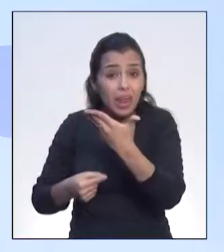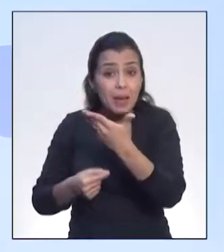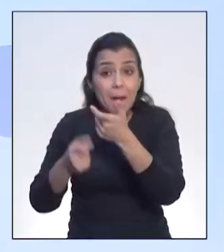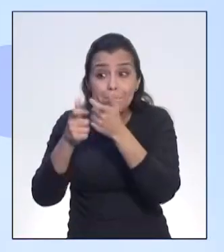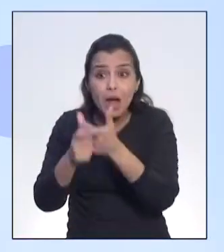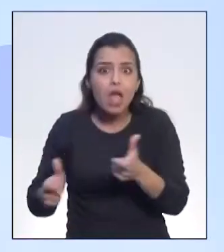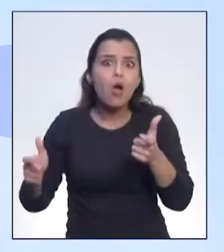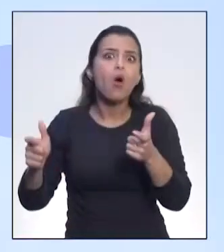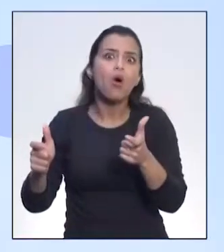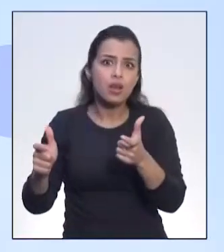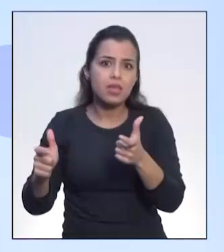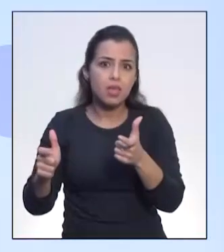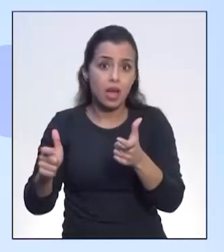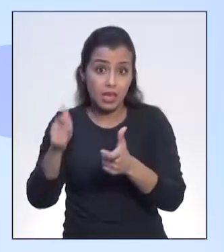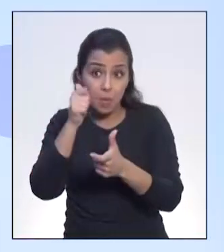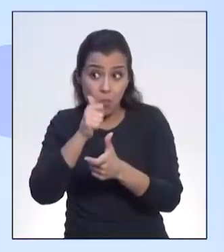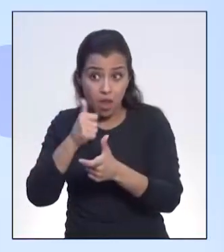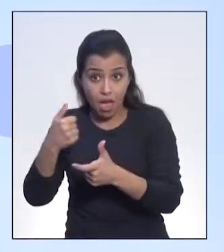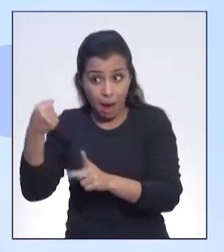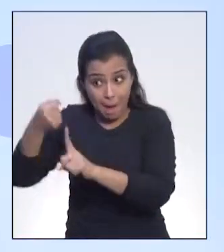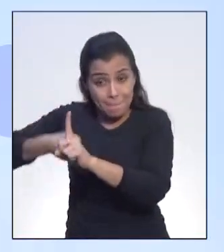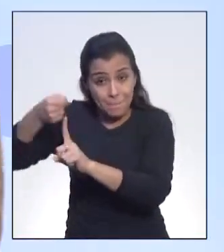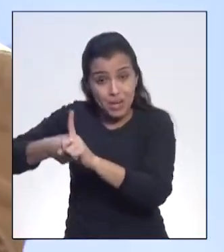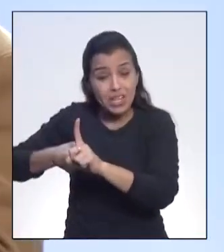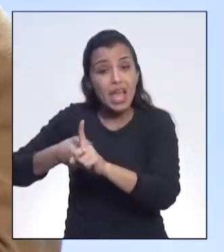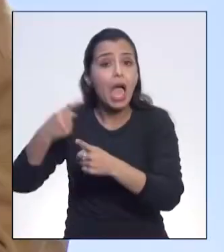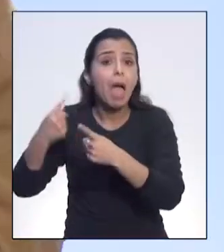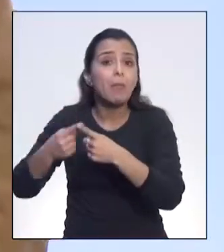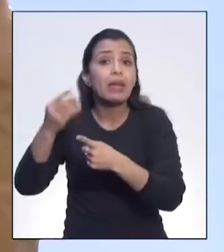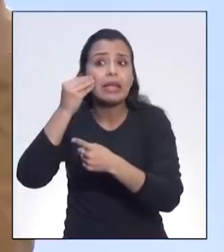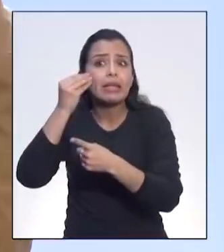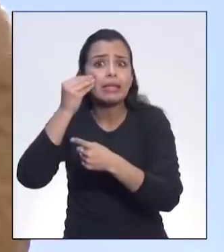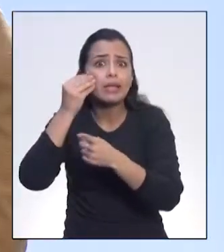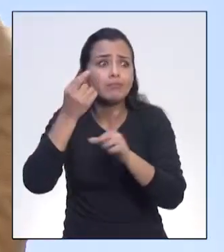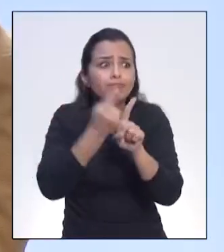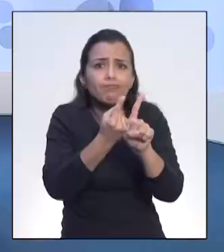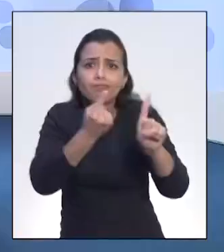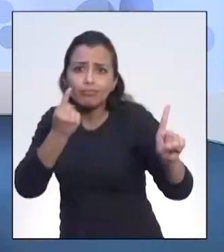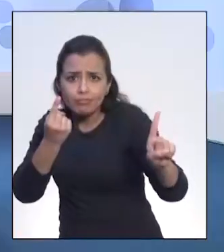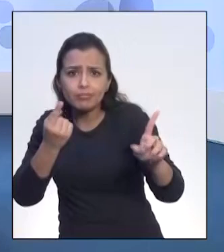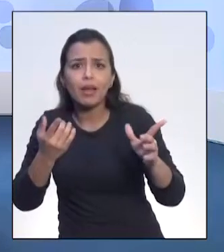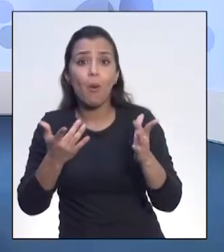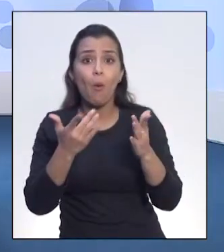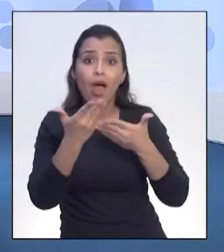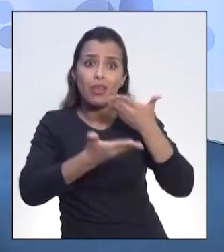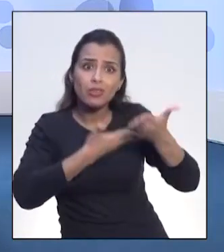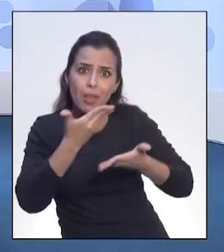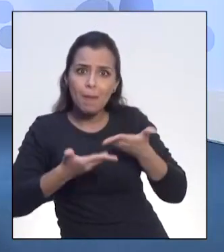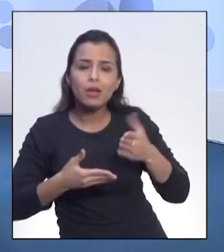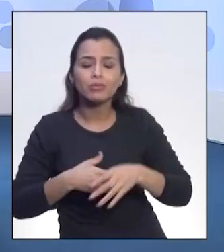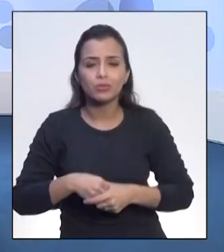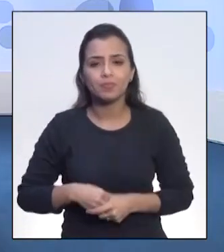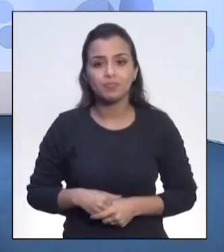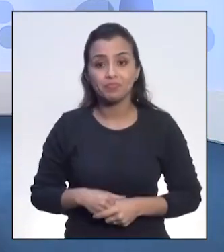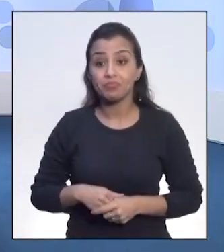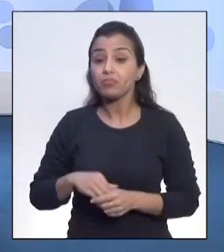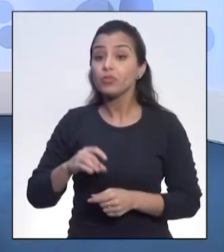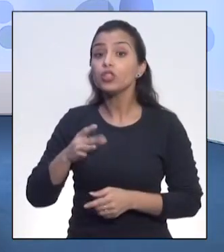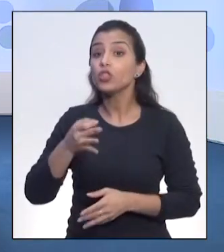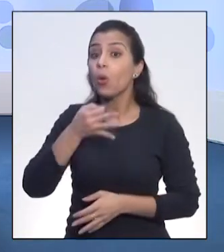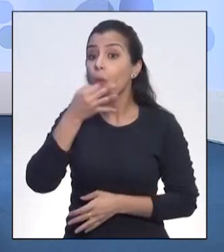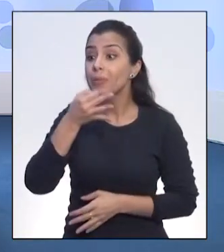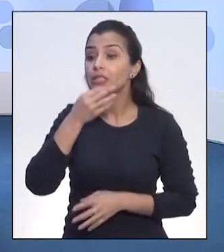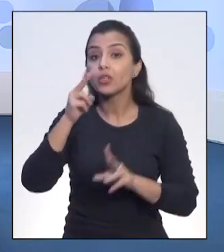são as mulheres tentando terminar relacionamentos que são violentos e são abusivos. Só um comentário de um aluno, né, que o Breno